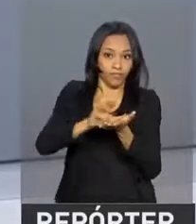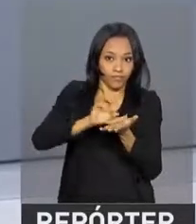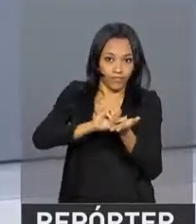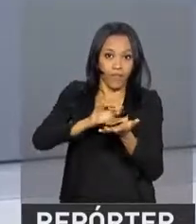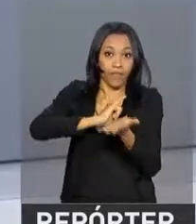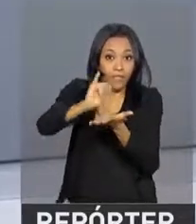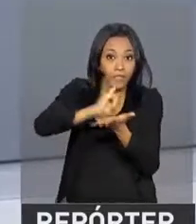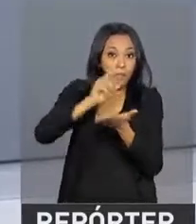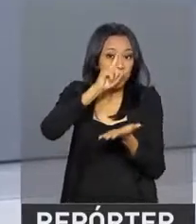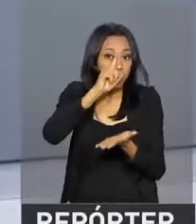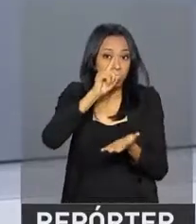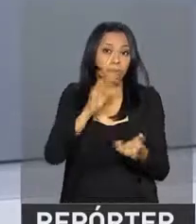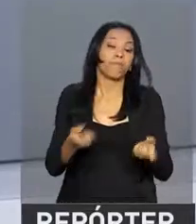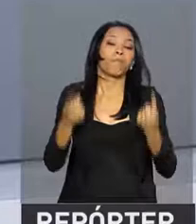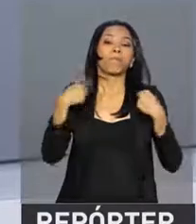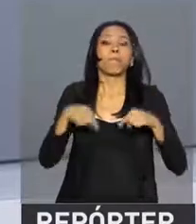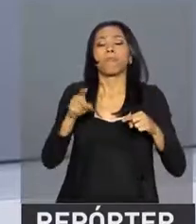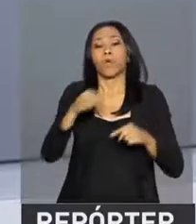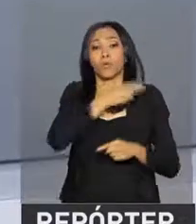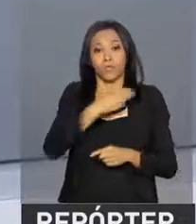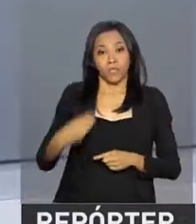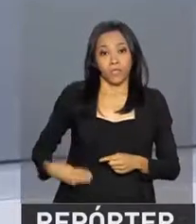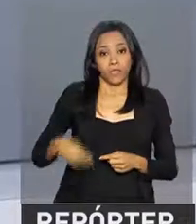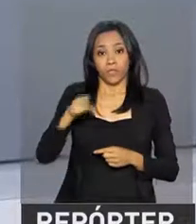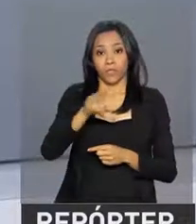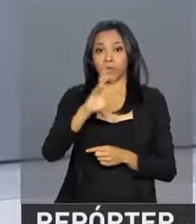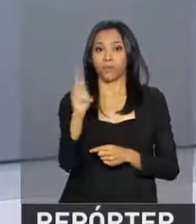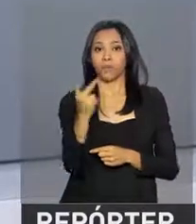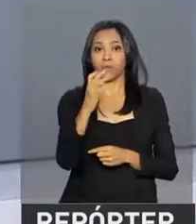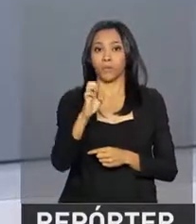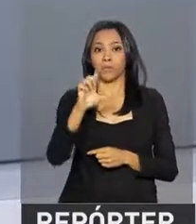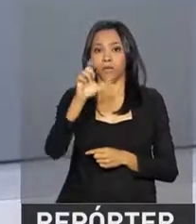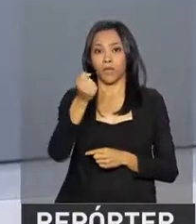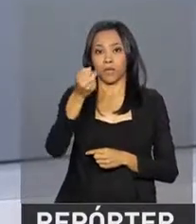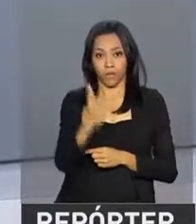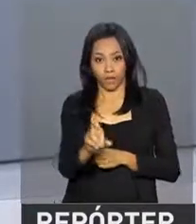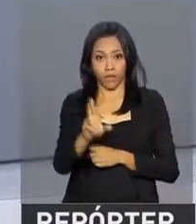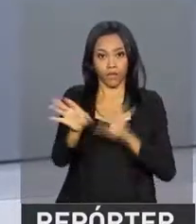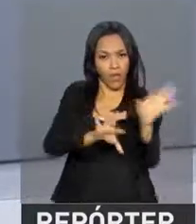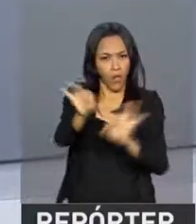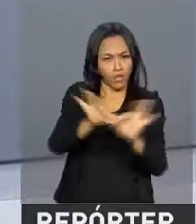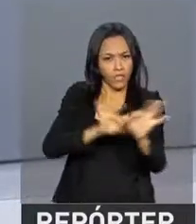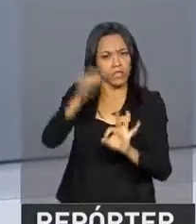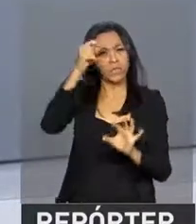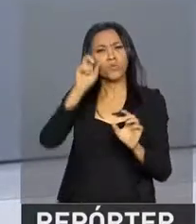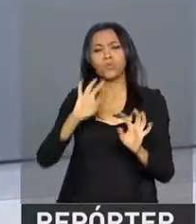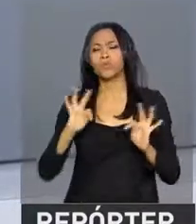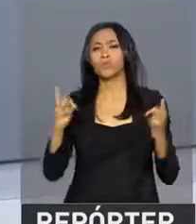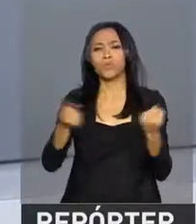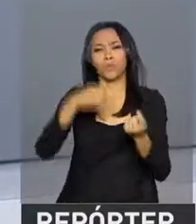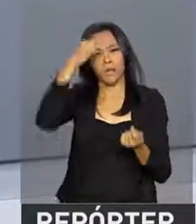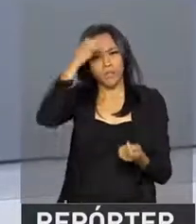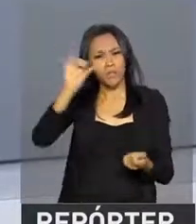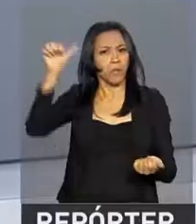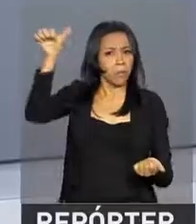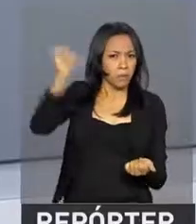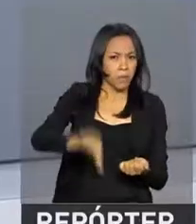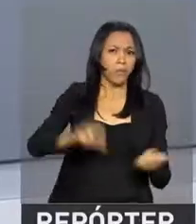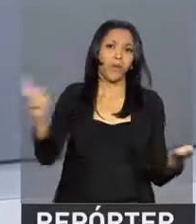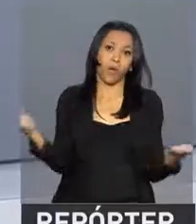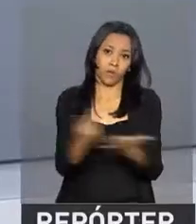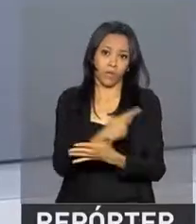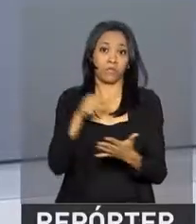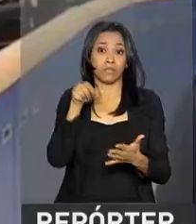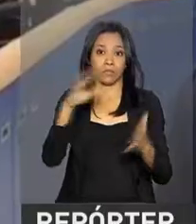Integração Nacional, Helder Barbalho, tudo está sendo feito para minimizar os efeitos dos desastres naturais que ocorrem nessa época do